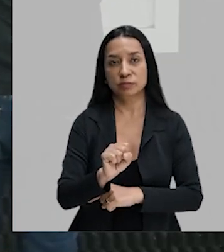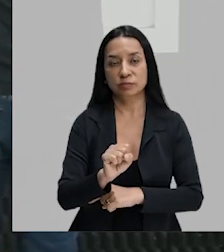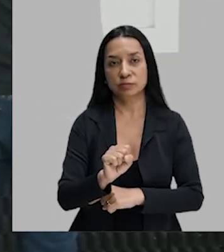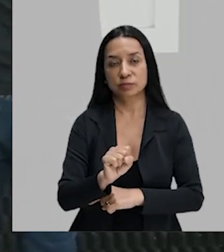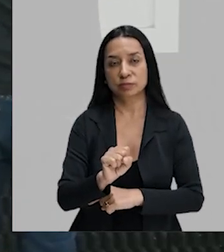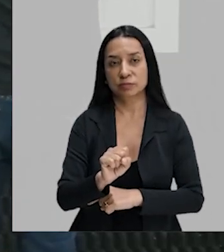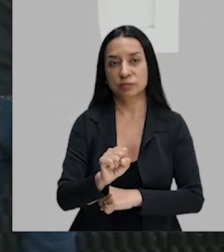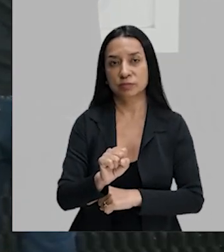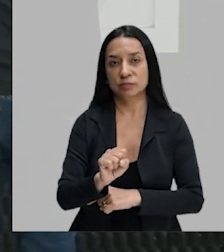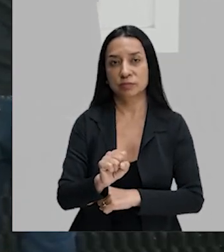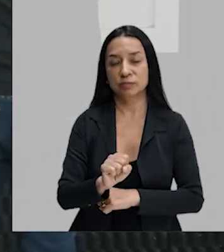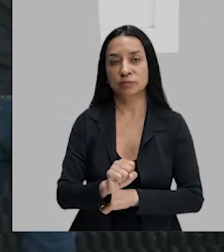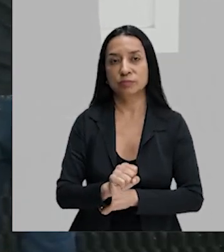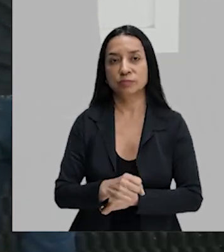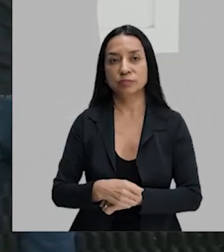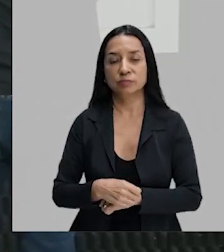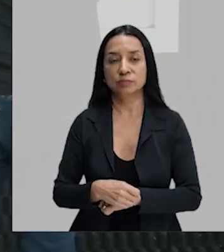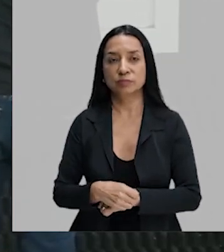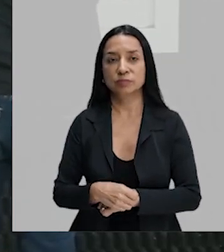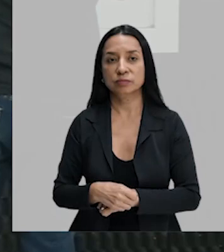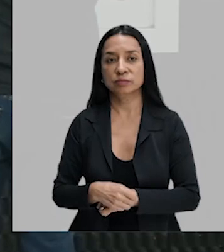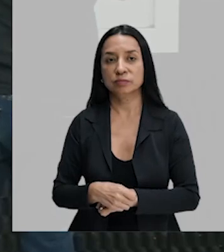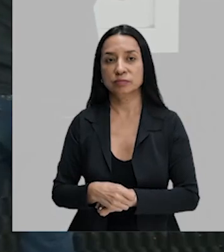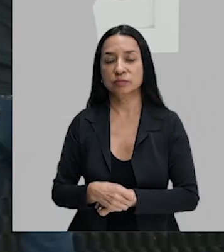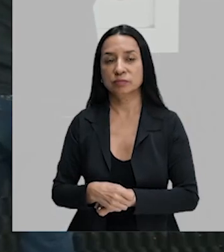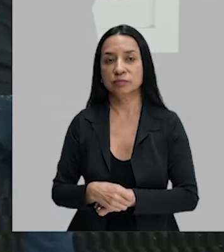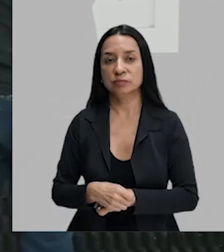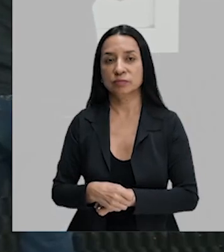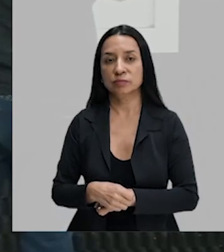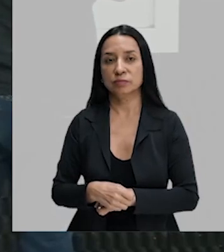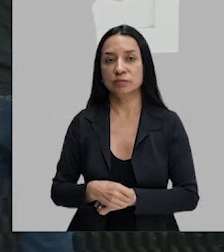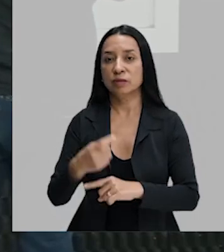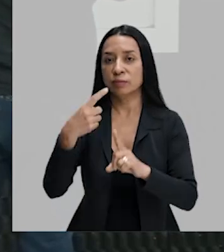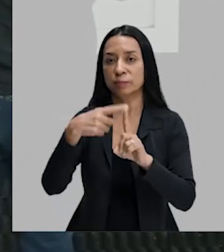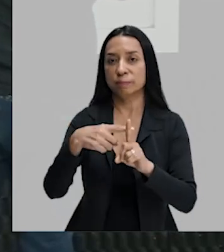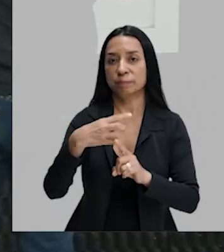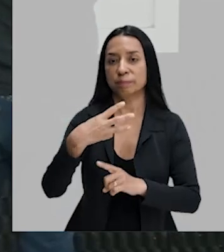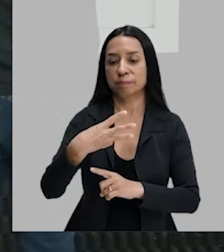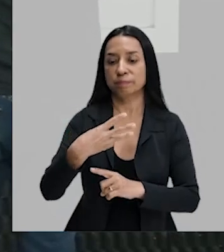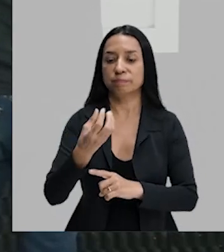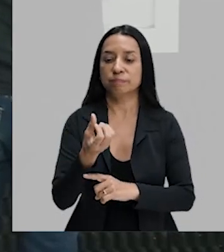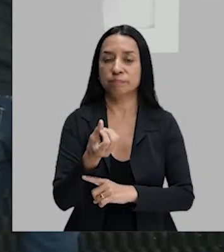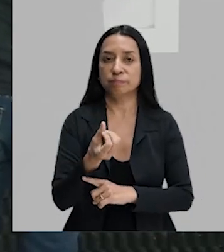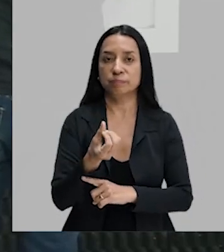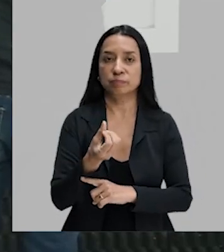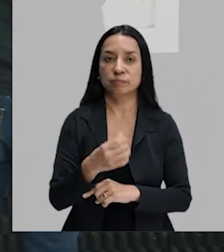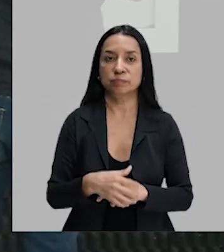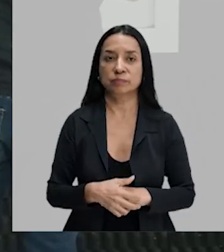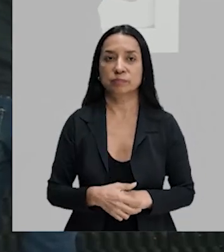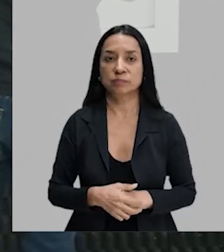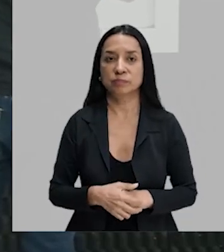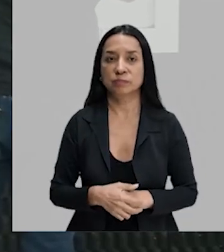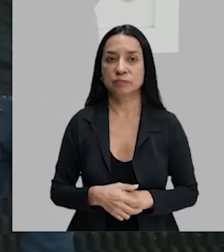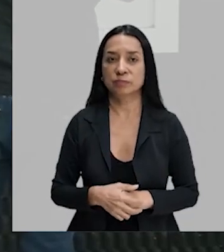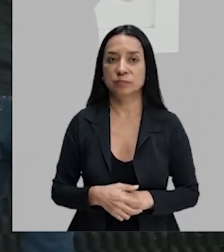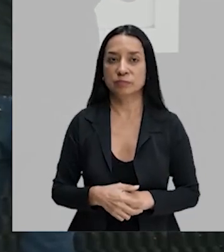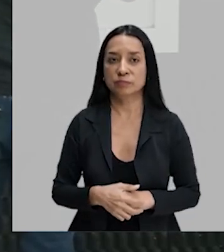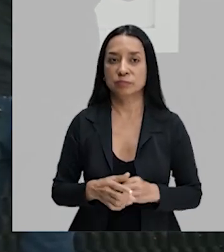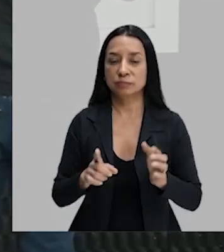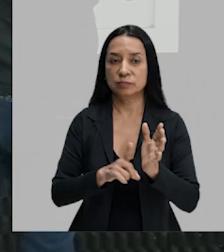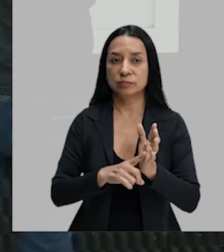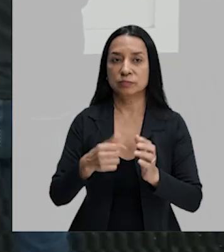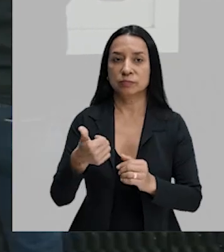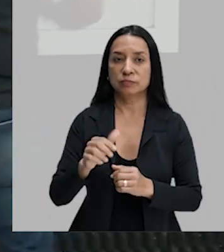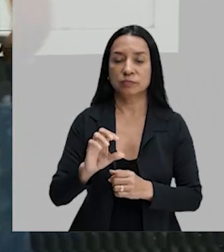aqui quatro vezes três vezes três 12 mais 36 aqui dá menos 10